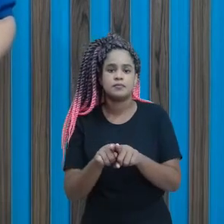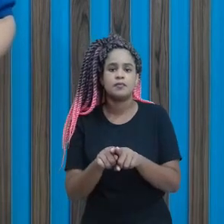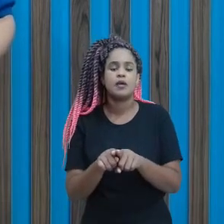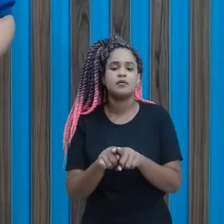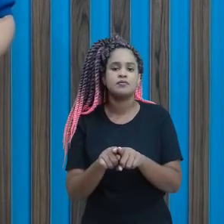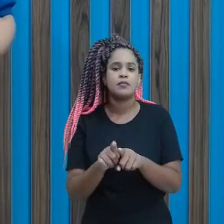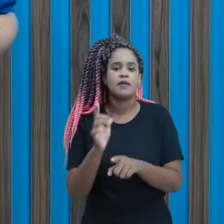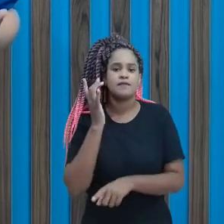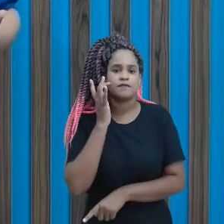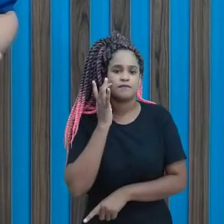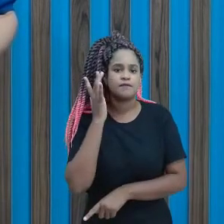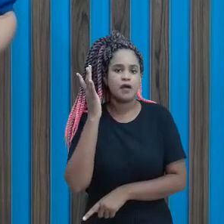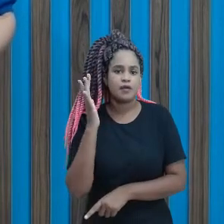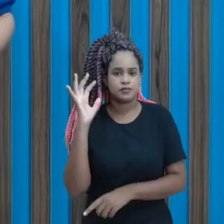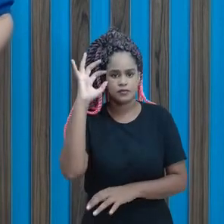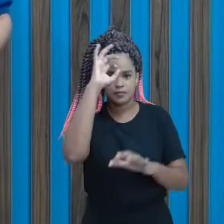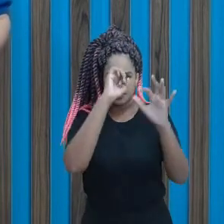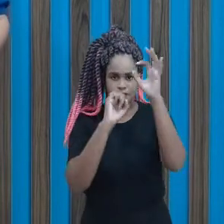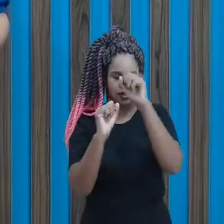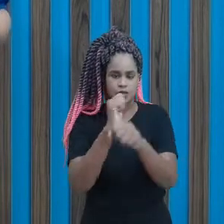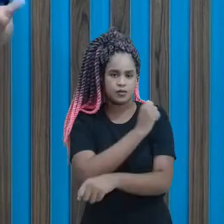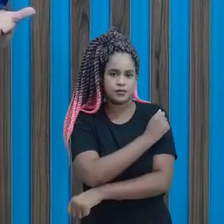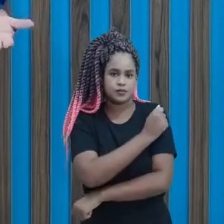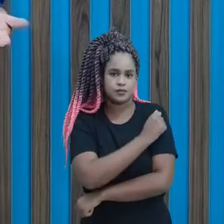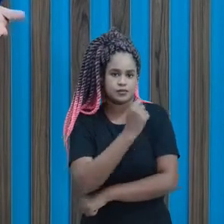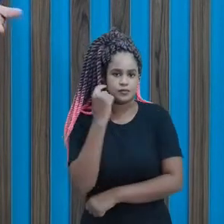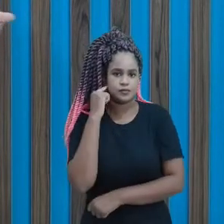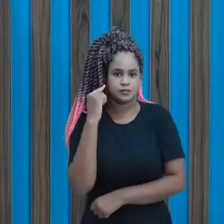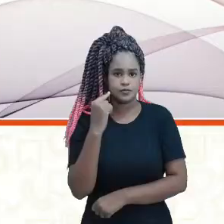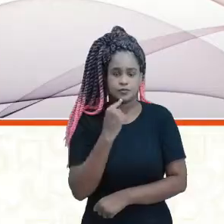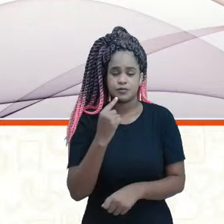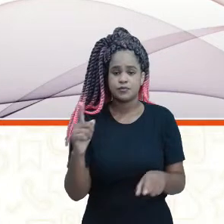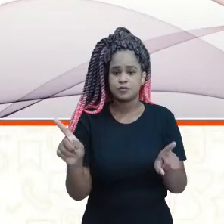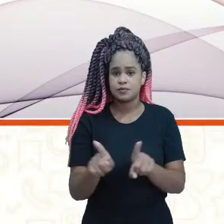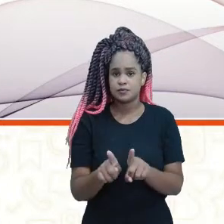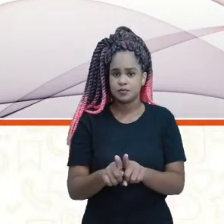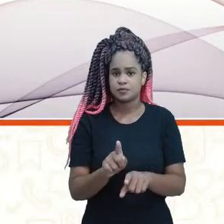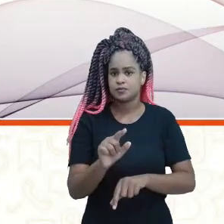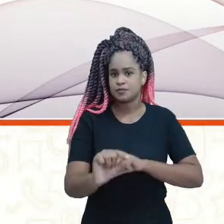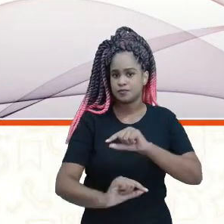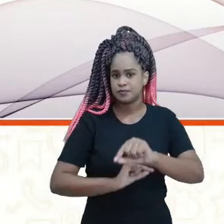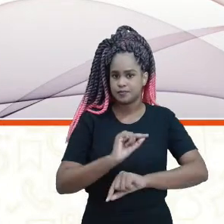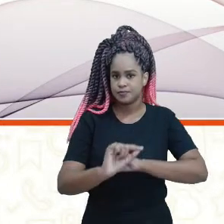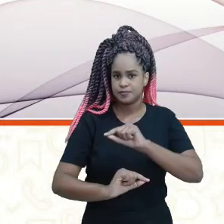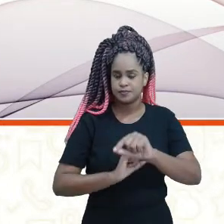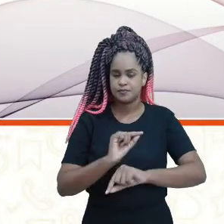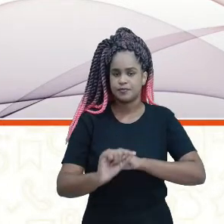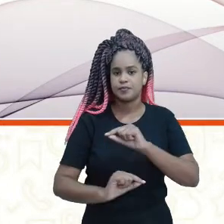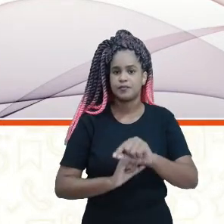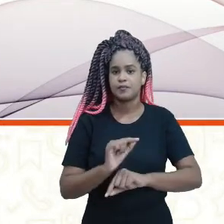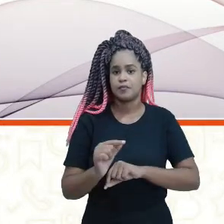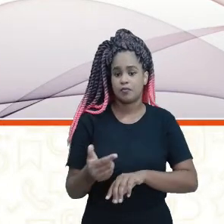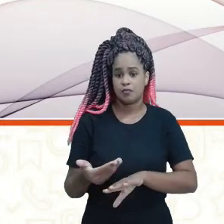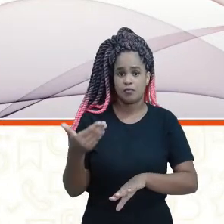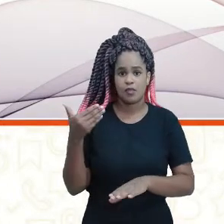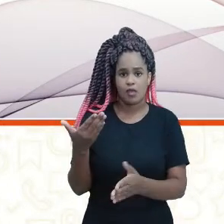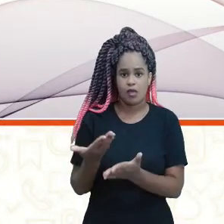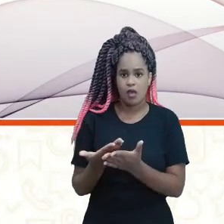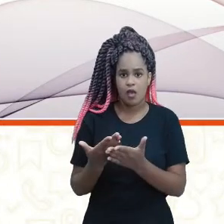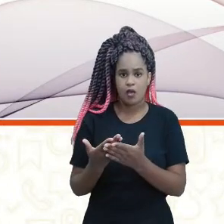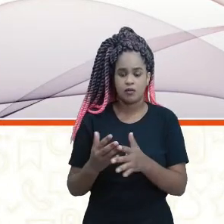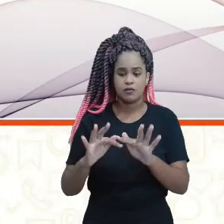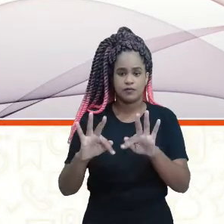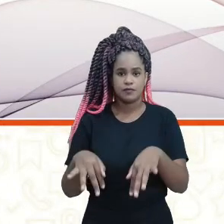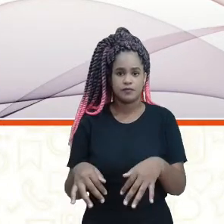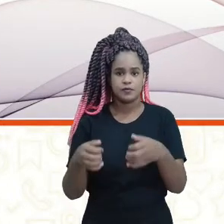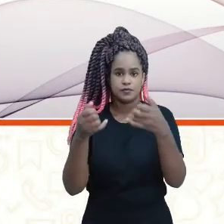a aprendizagem do estudante surdo. E falamos um pouquinho, não é? Terminamos a aula anterior falando sobre